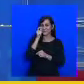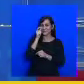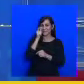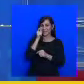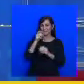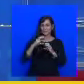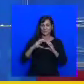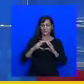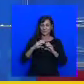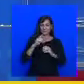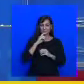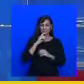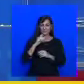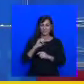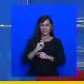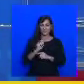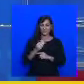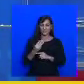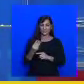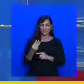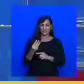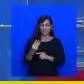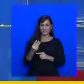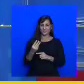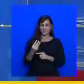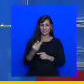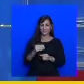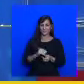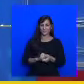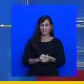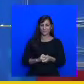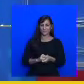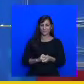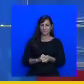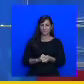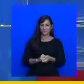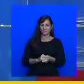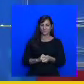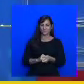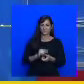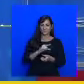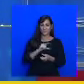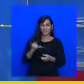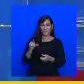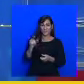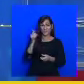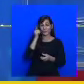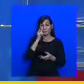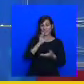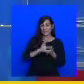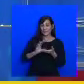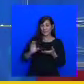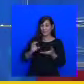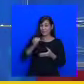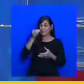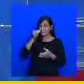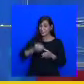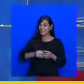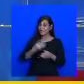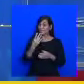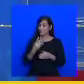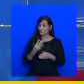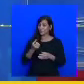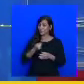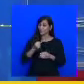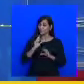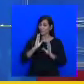atento. Bola verde, número 03. Verde, 03. Você ganha a partir de 4 acertos no dia de sorte,